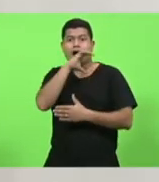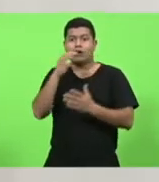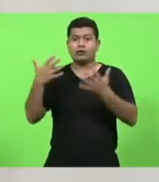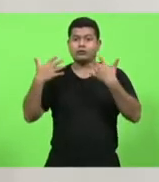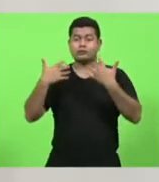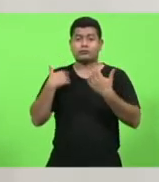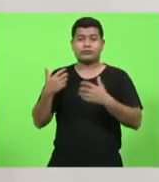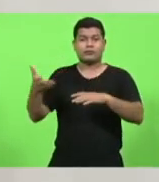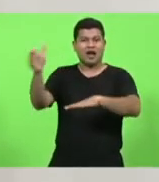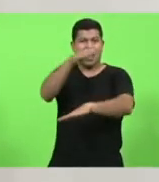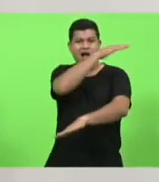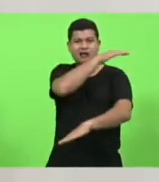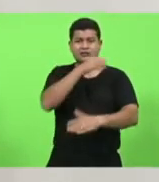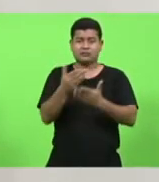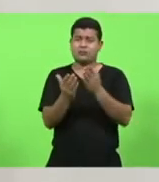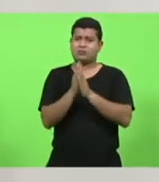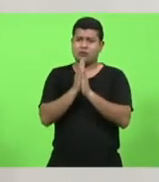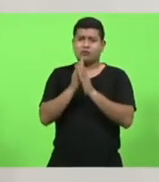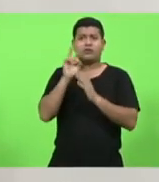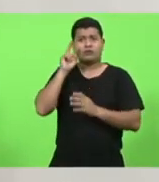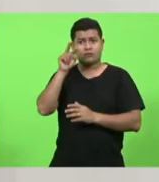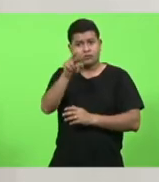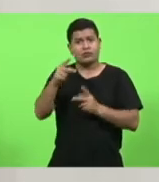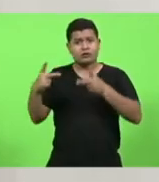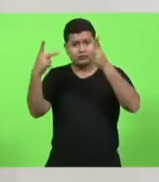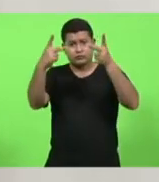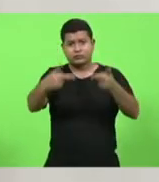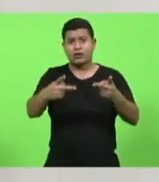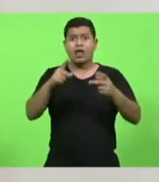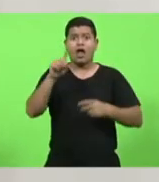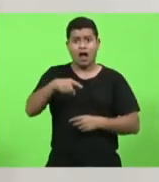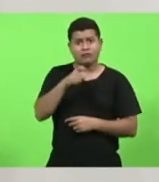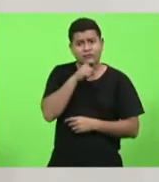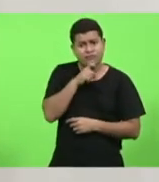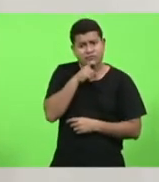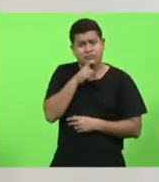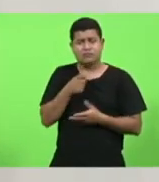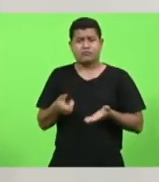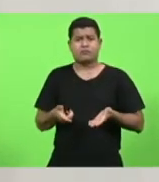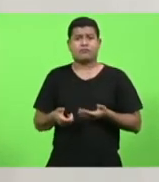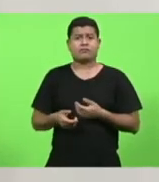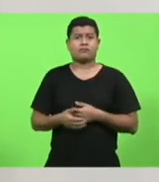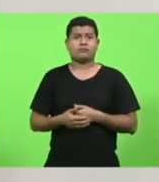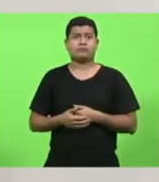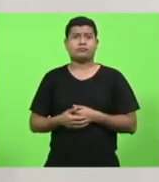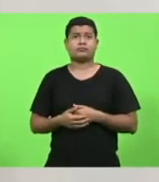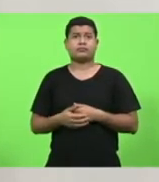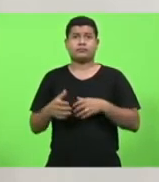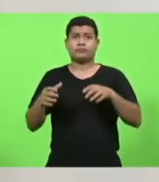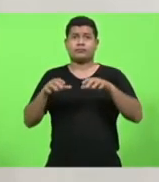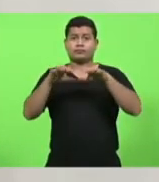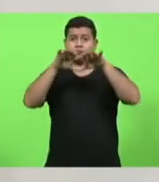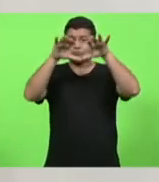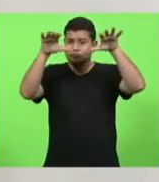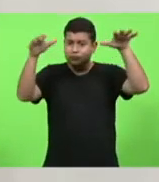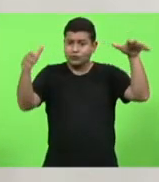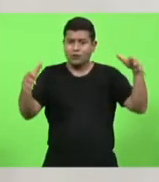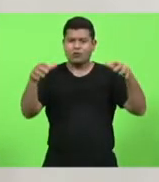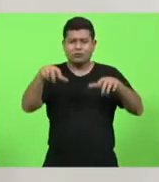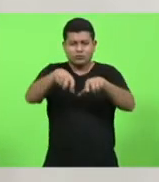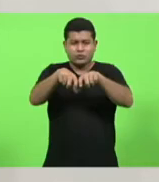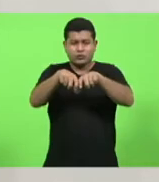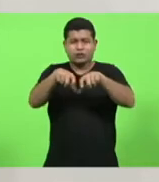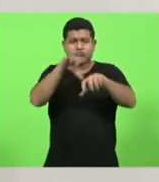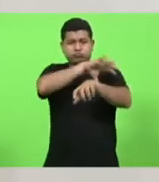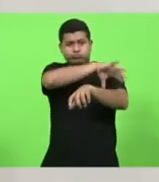que, por favor, vão lá e conheçam a região serrana. É frio, é muito frio. Então, cobrir a quadra vai trazer o quê?